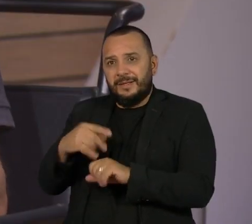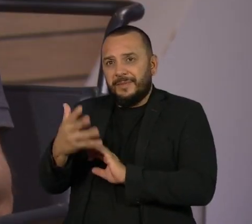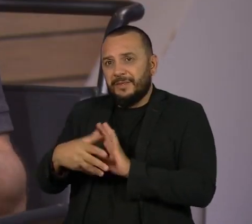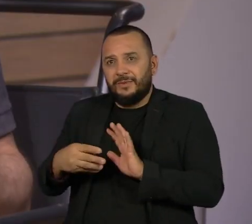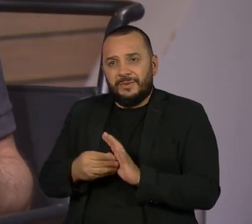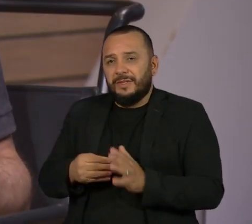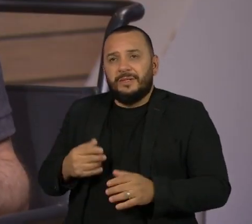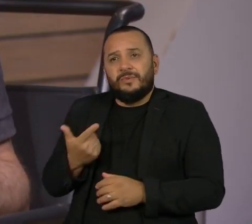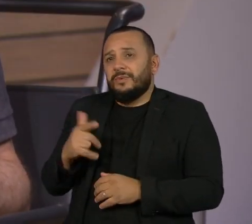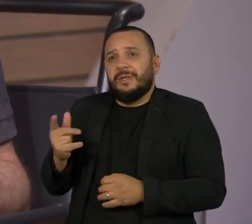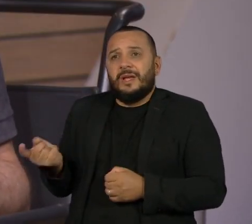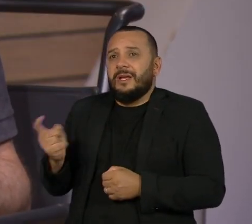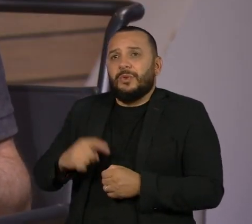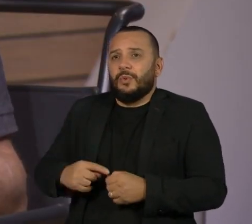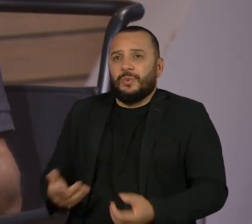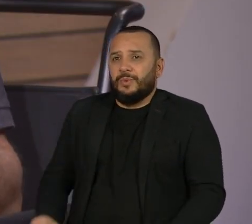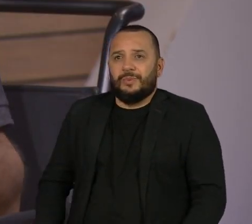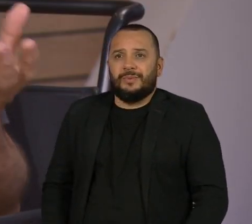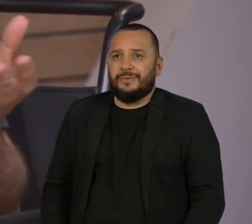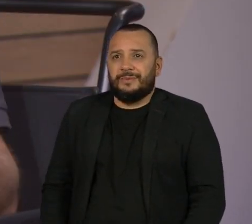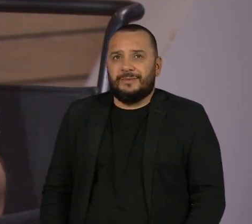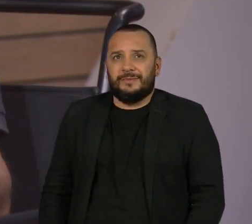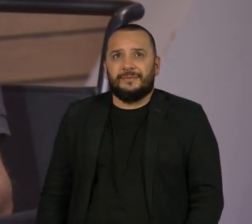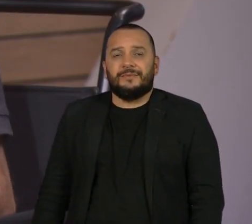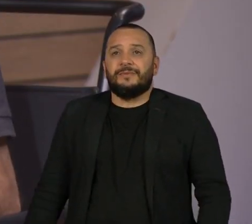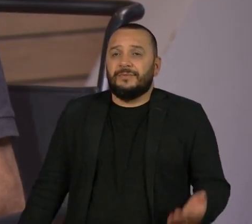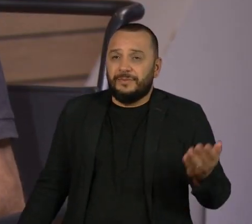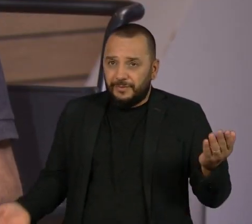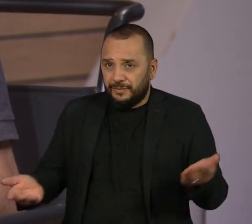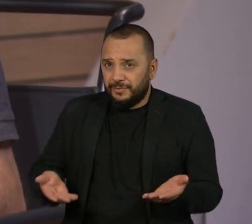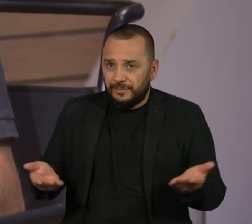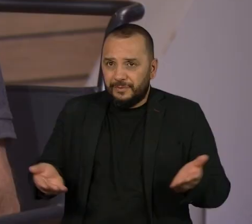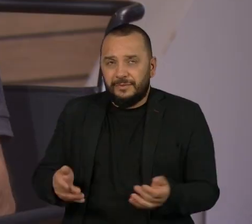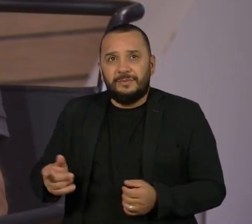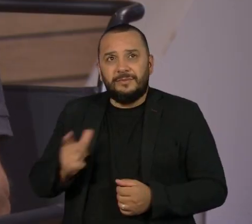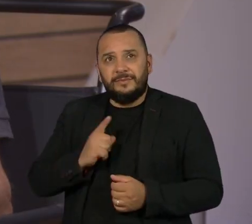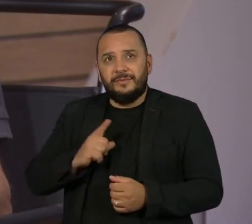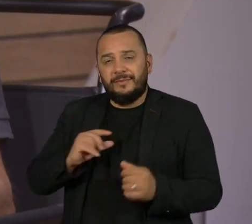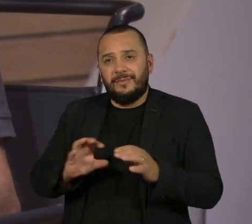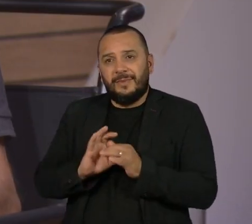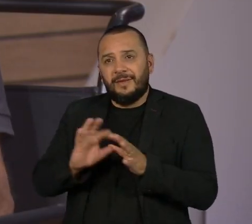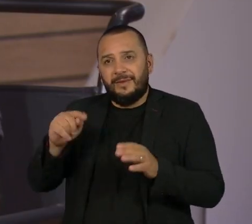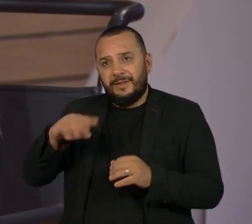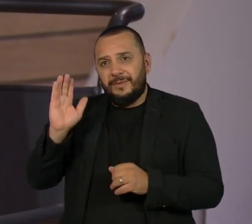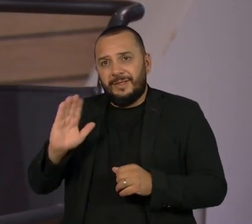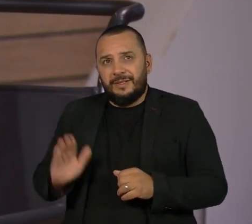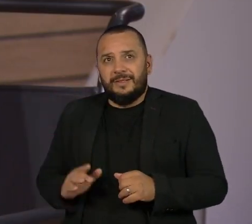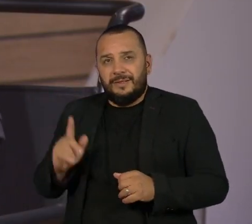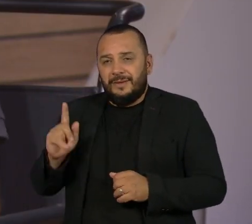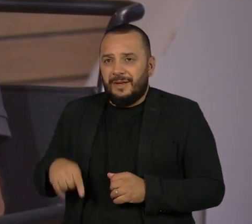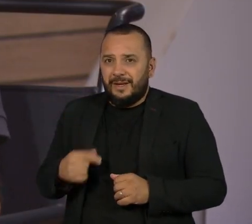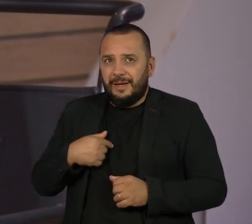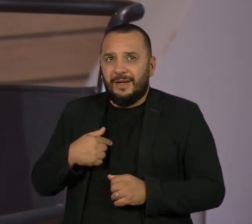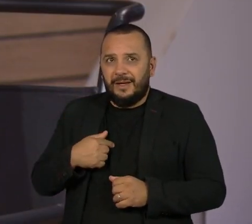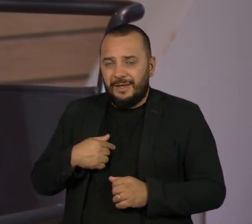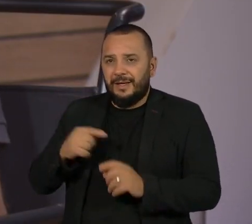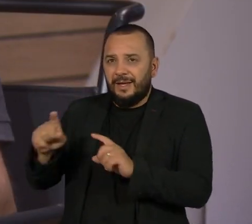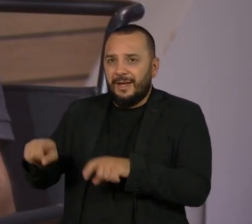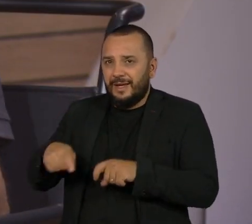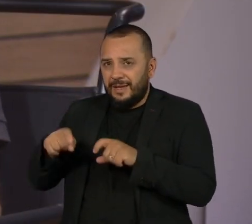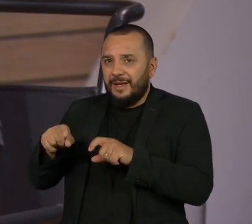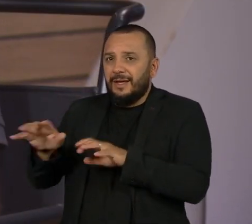não tenha de volta esse recurso. Hoje, o recurso que a gente tem disponível no Brasil e em qualquer país é para o garimpo,